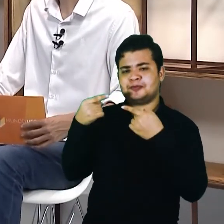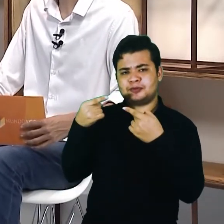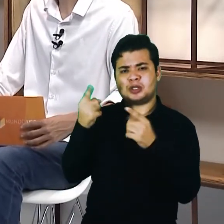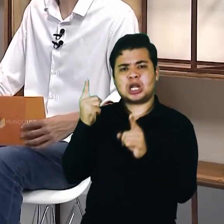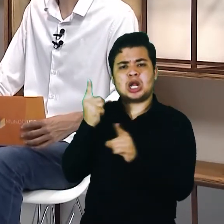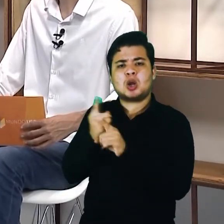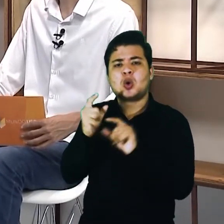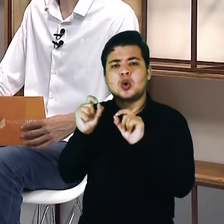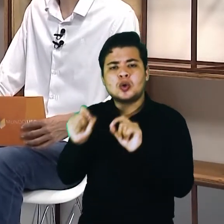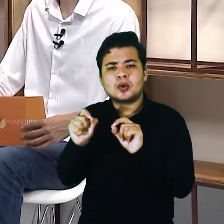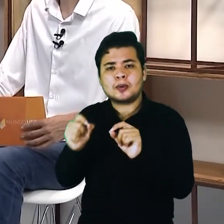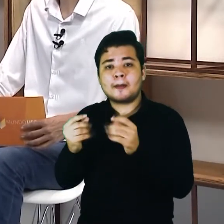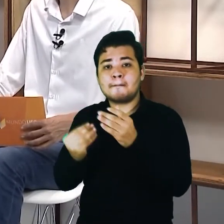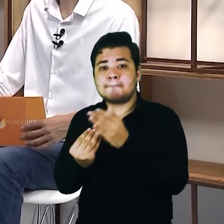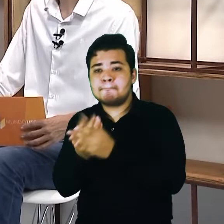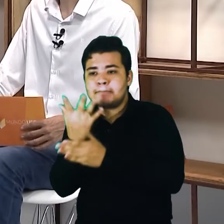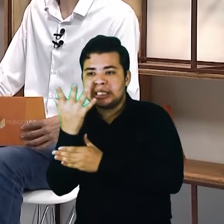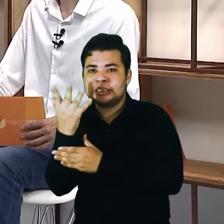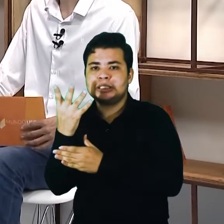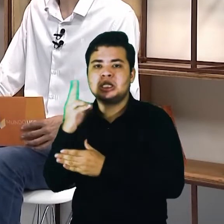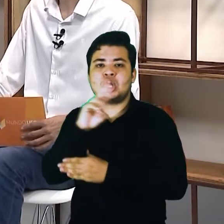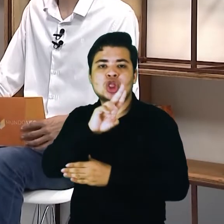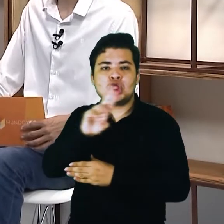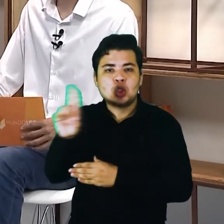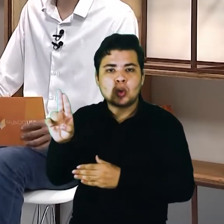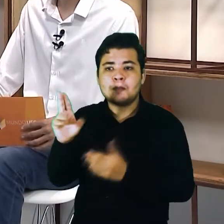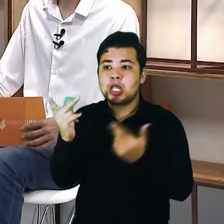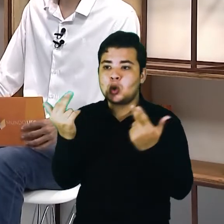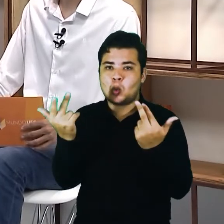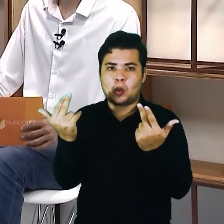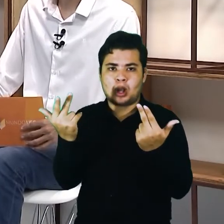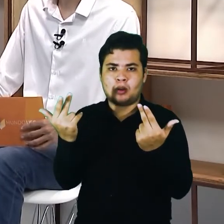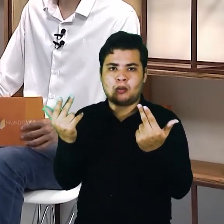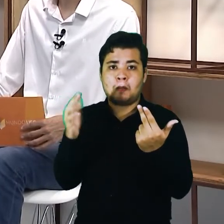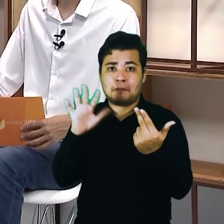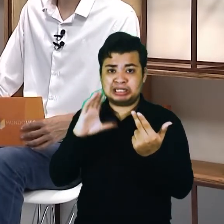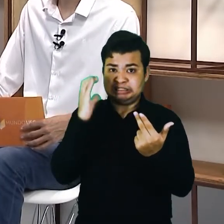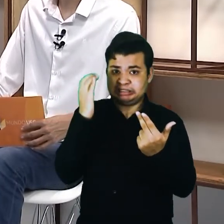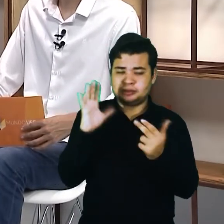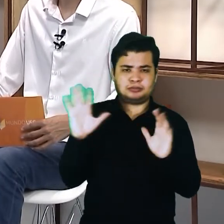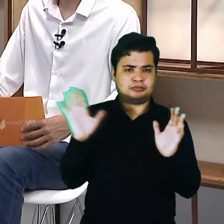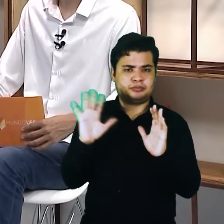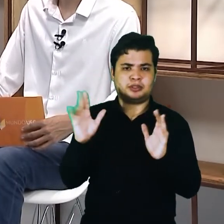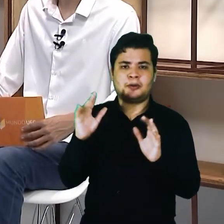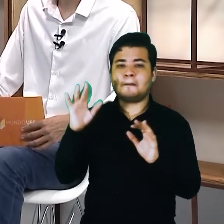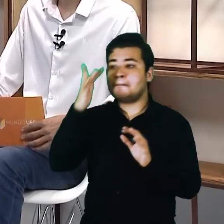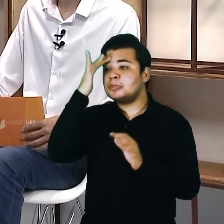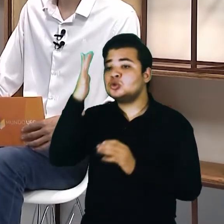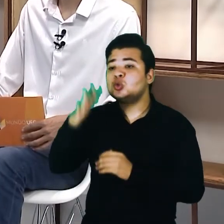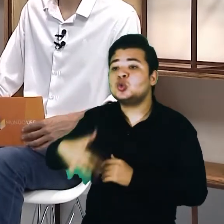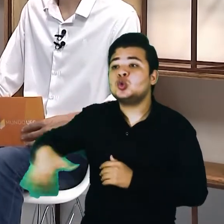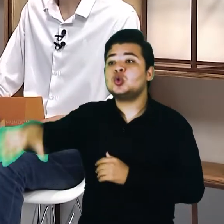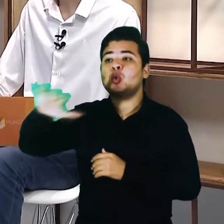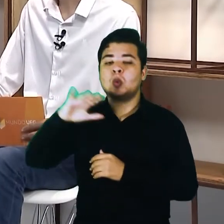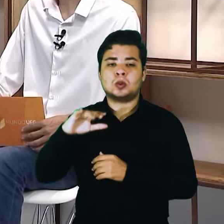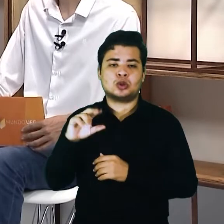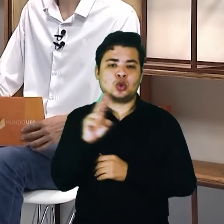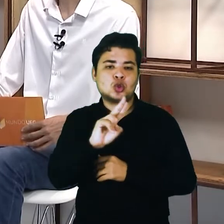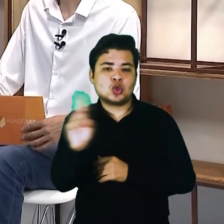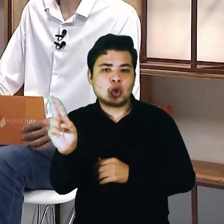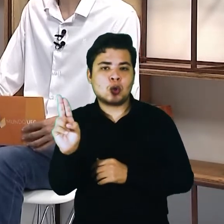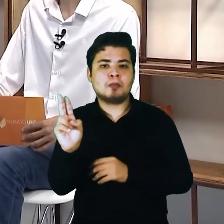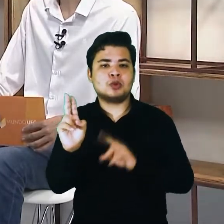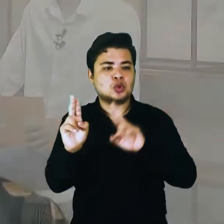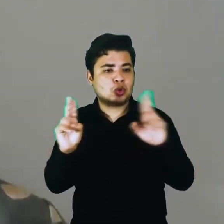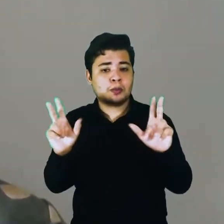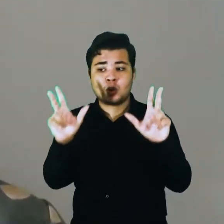encontramos é que muitas plantas têm o mesmo nome popular. Então, dependendo da região em que você está, as plantas acabam